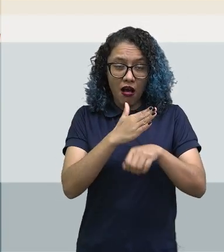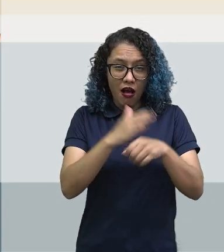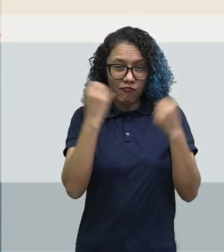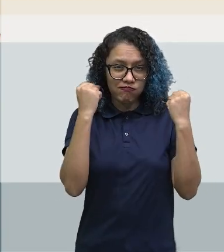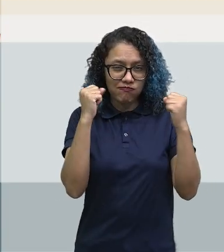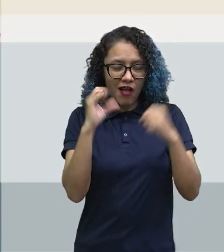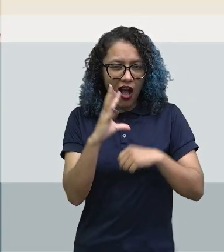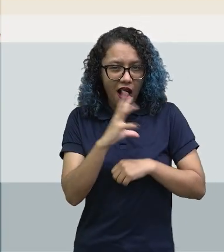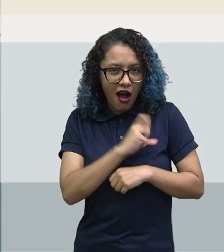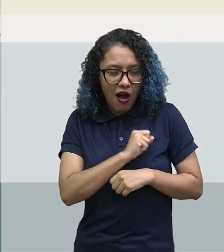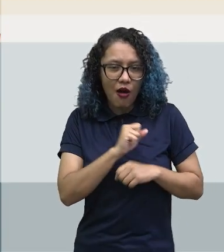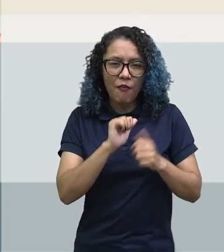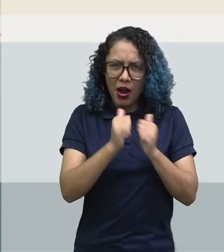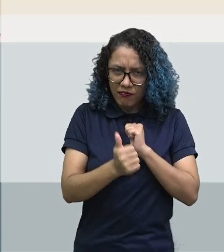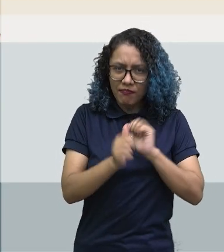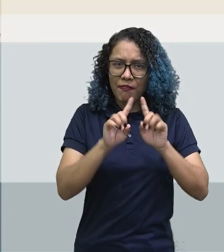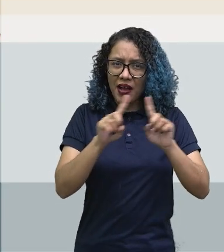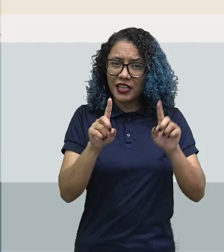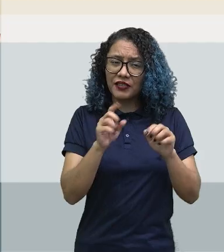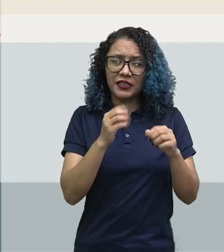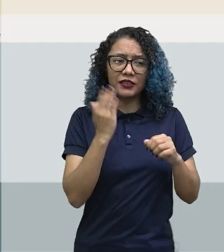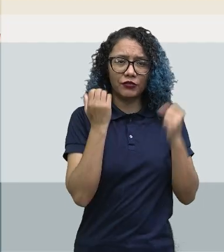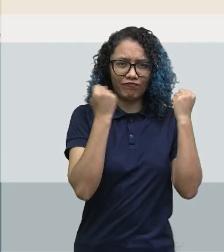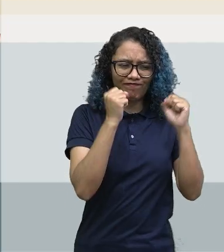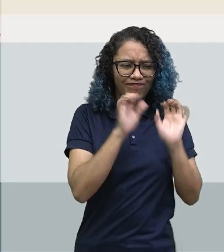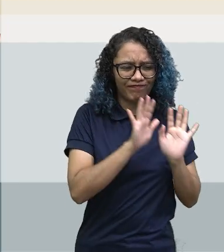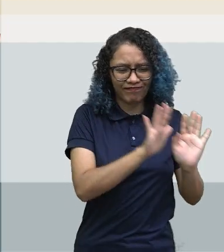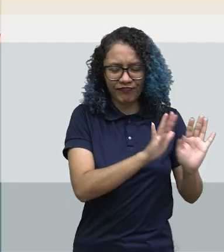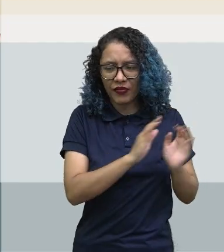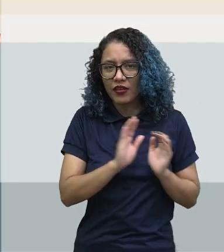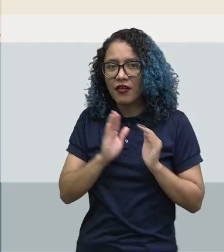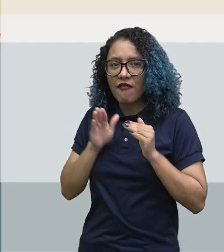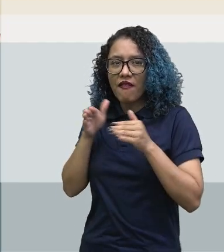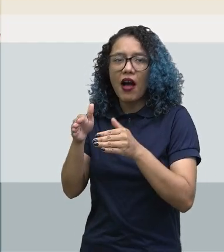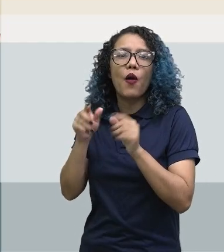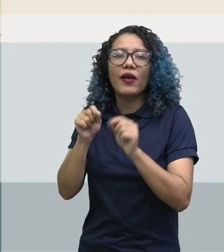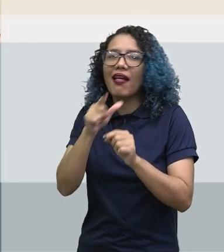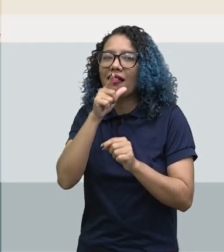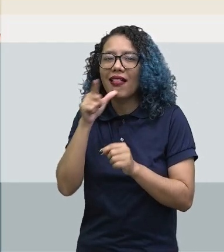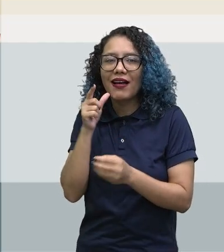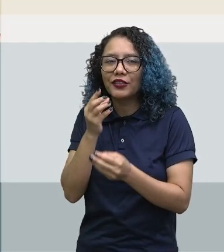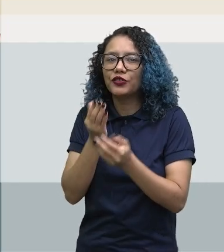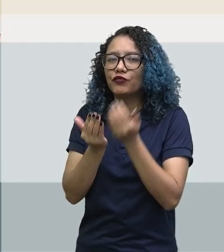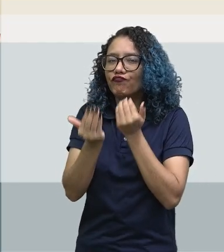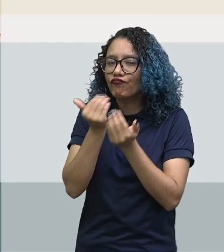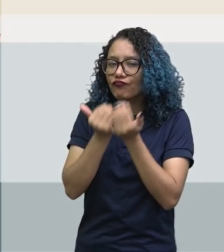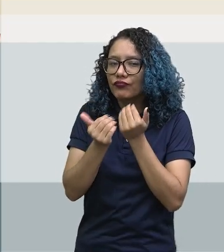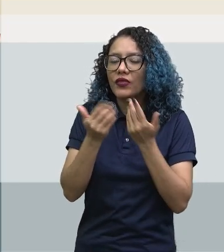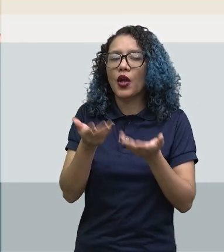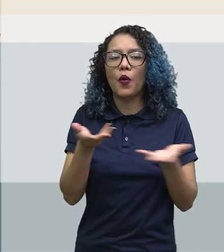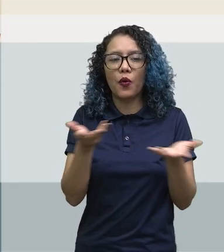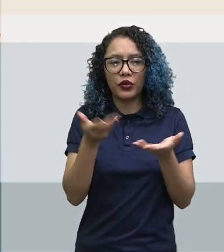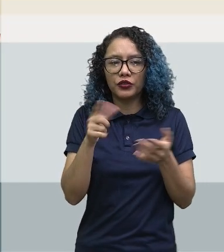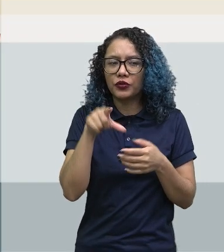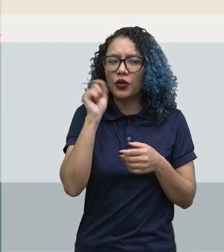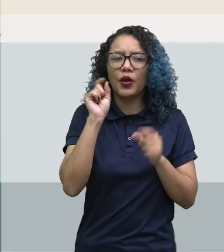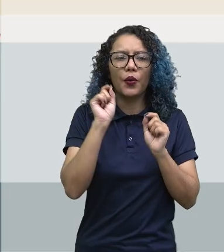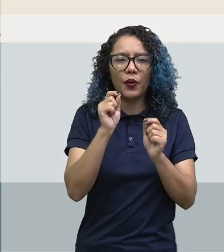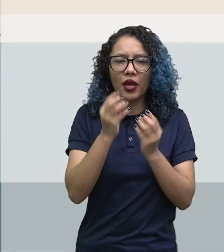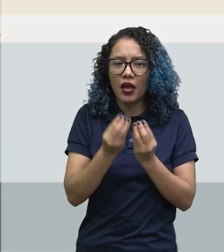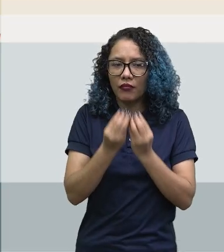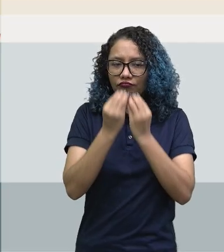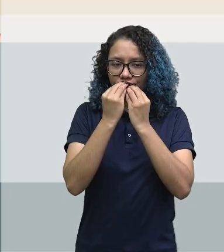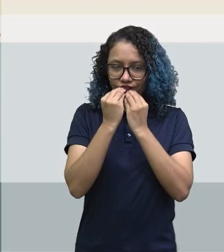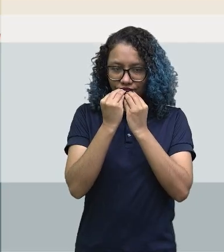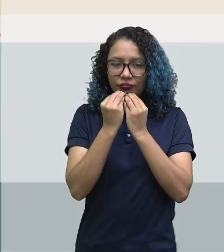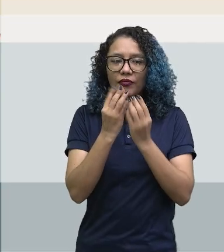vezes sai das aulas de educação física e corre para comer aquele lanche. Hoje, Marcelinho resolveu comer um sanduíche com batatas fritas